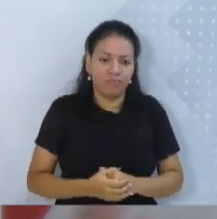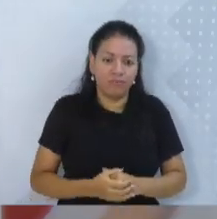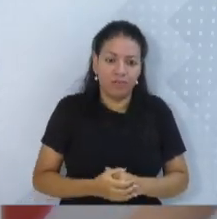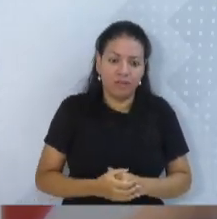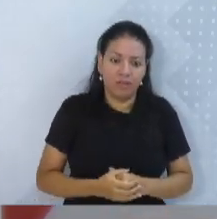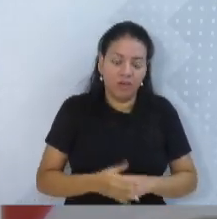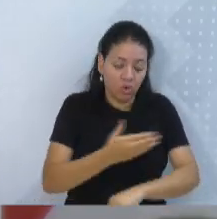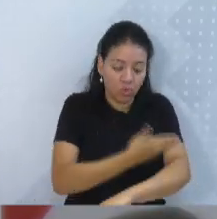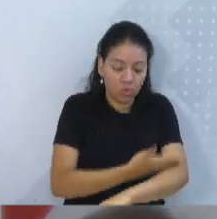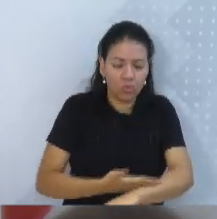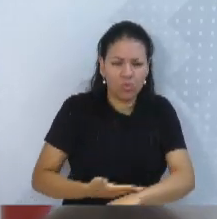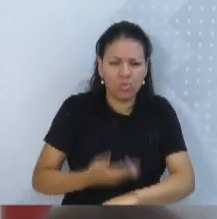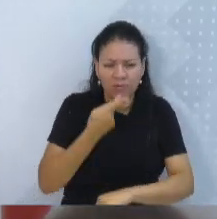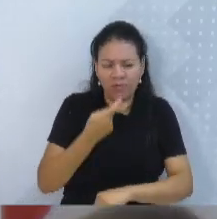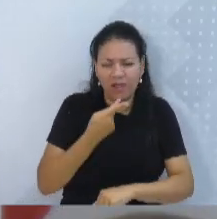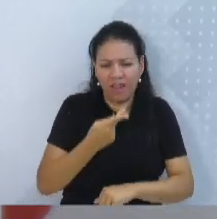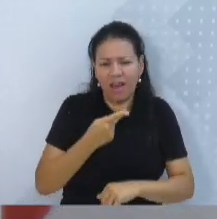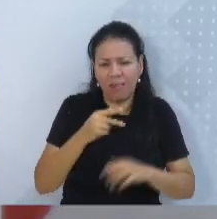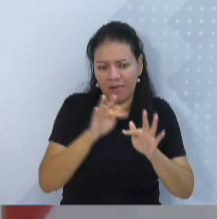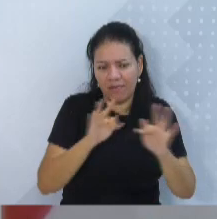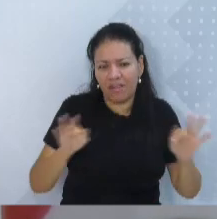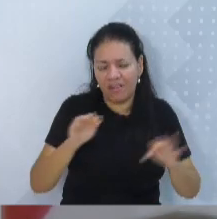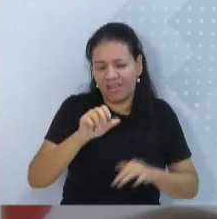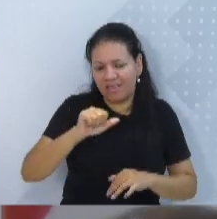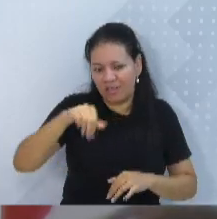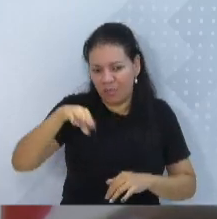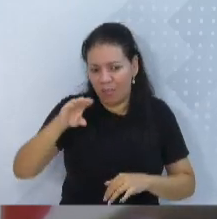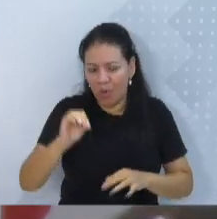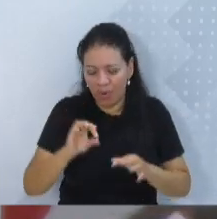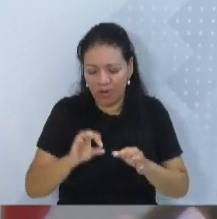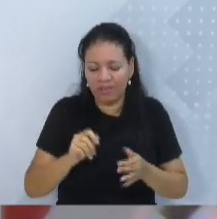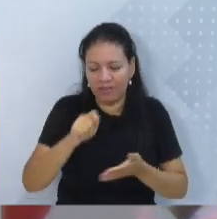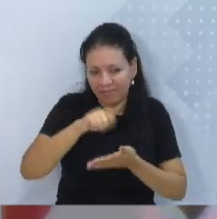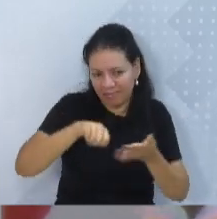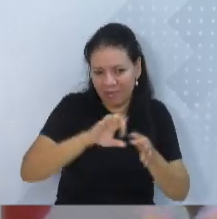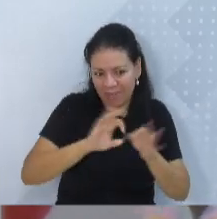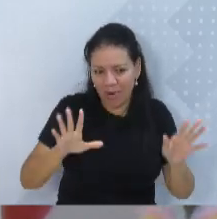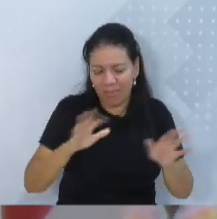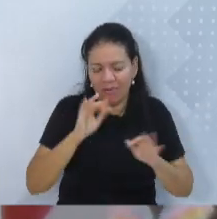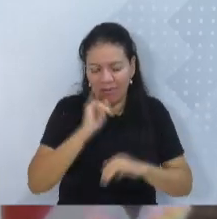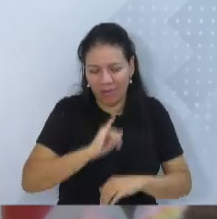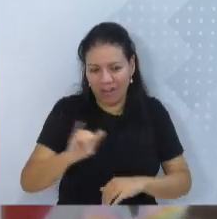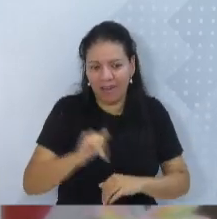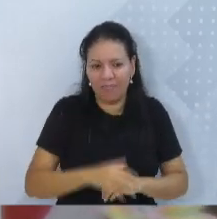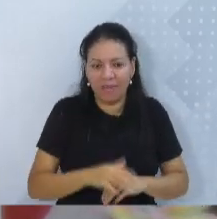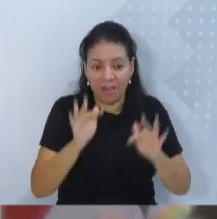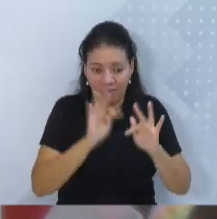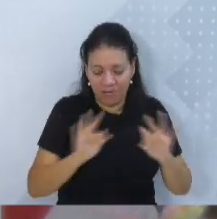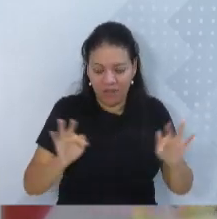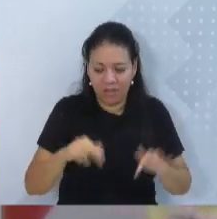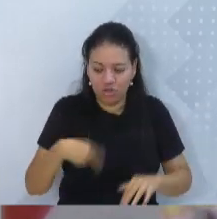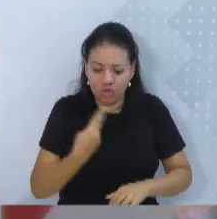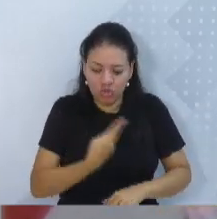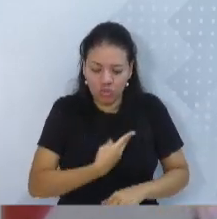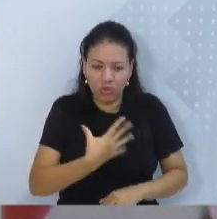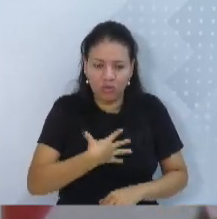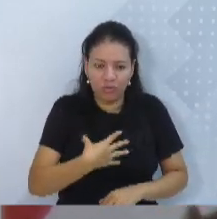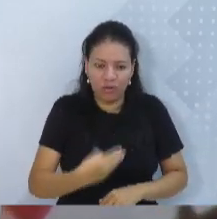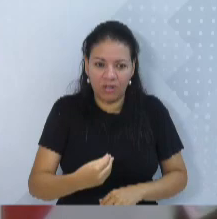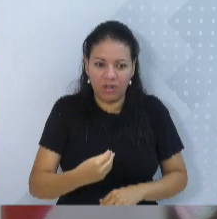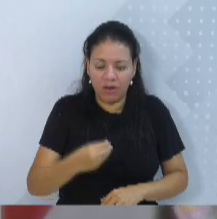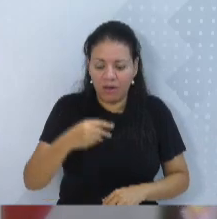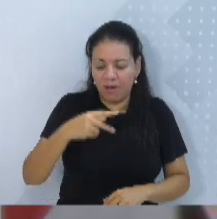dizer isso é uma frase da Simone Gadotti e eu tô aqui com autorização de falar de que os nossos filhos são